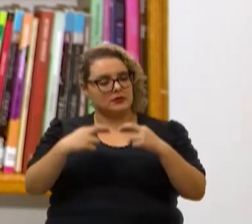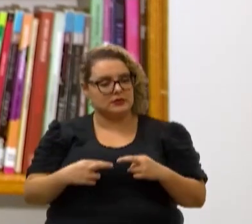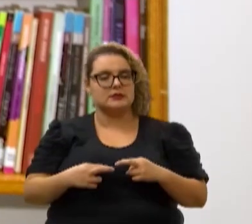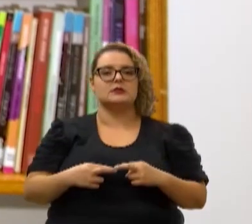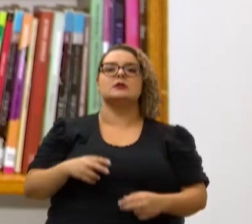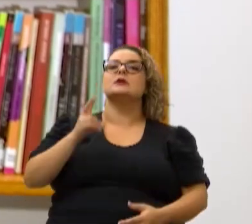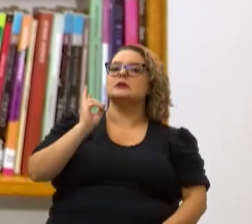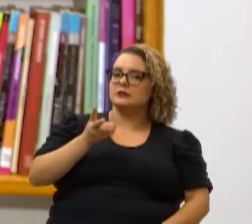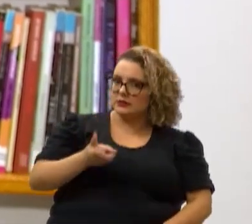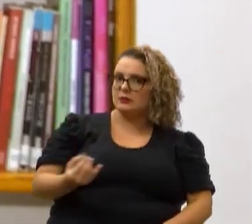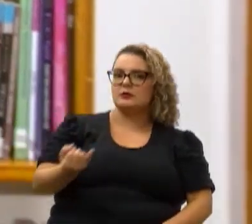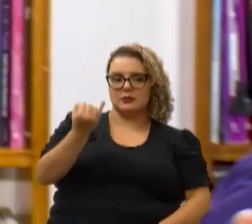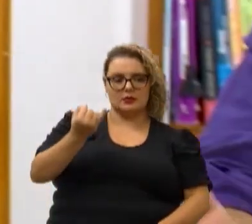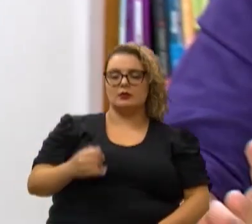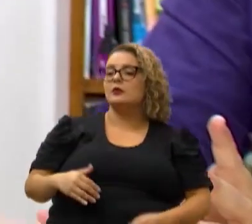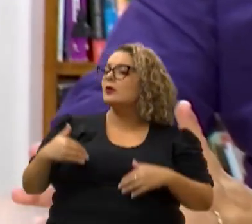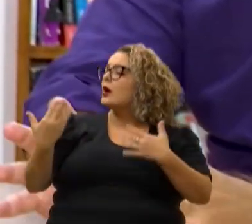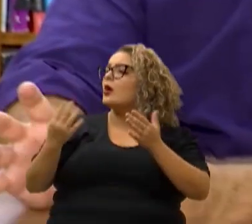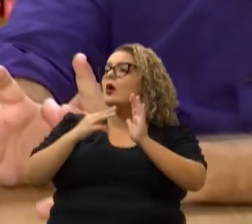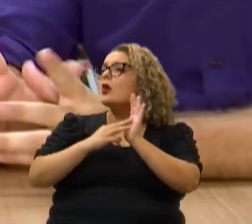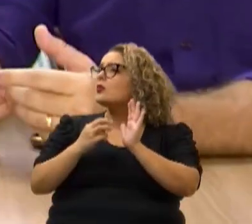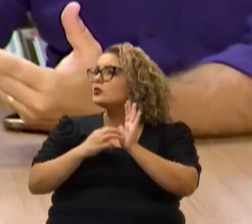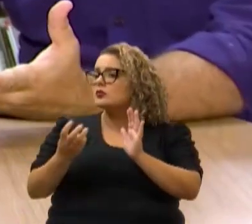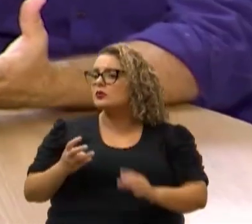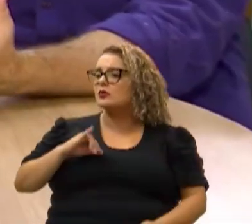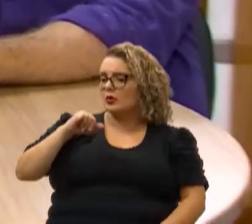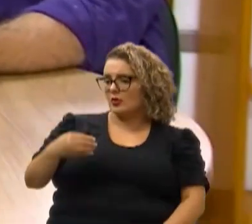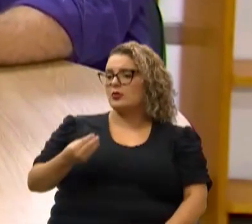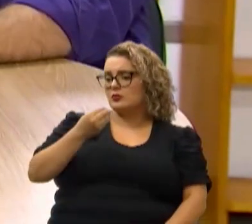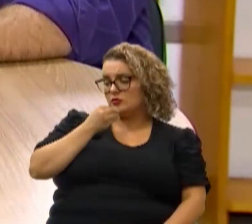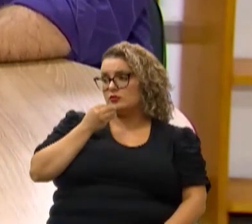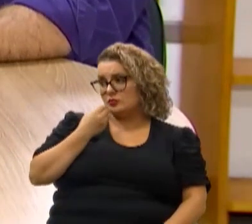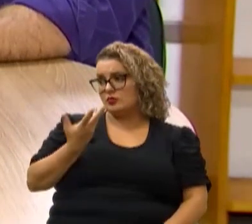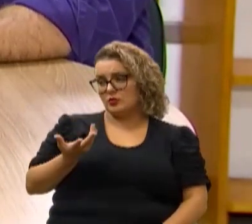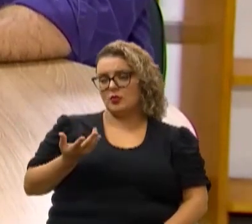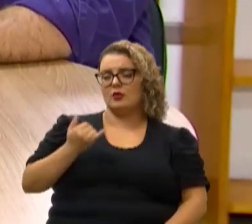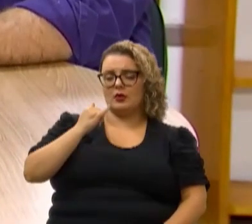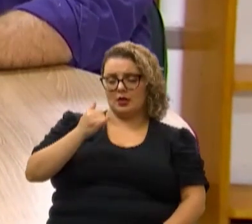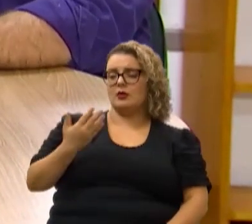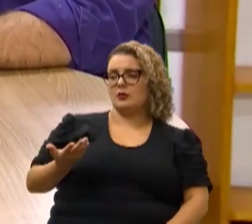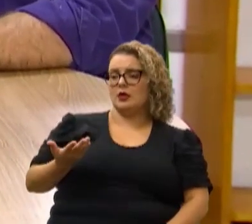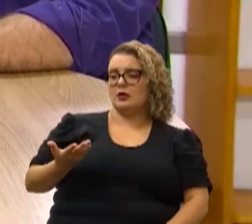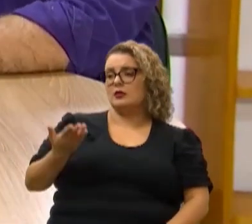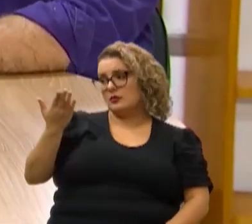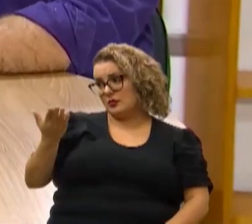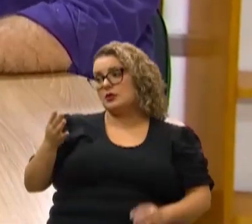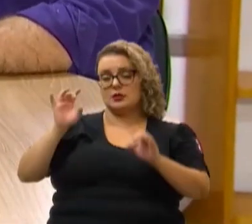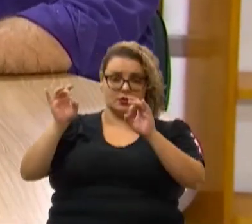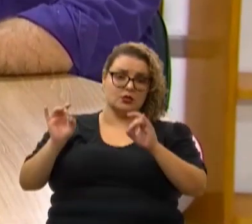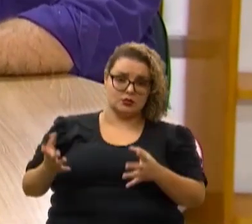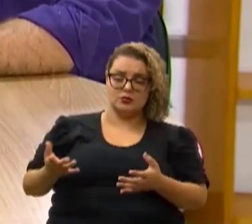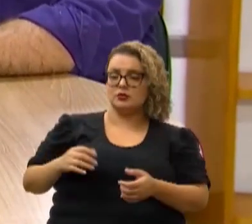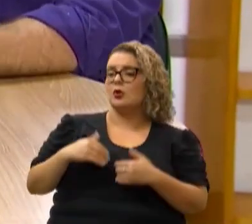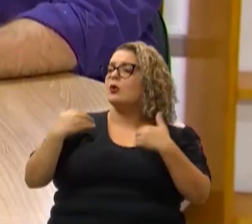é extremamente importante. Qual que é o método, até pegando o gancho disso que você está falando, e você que é um especialista, né,